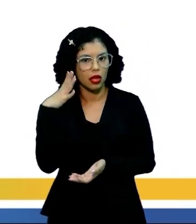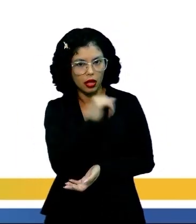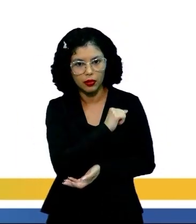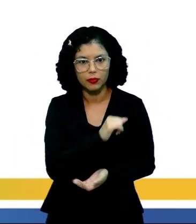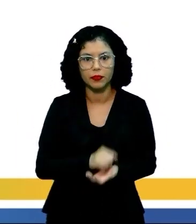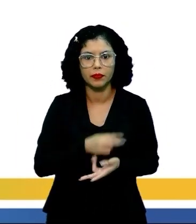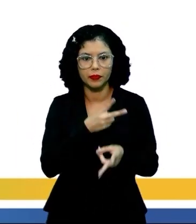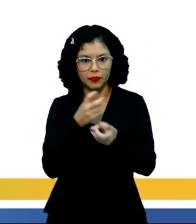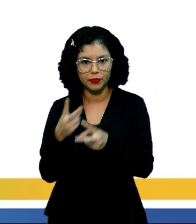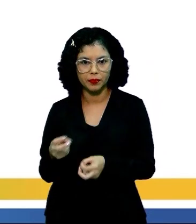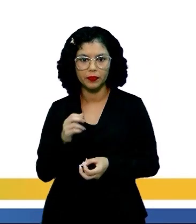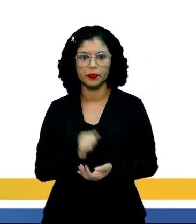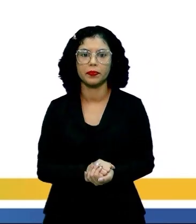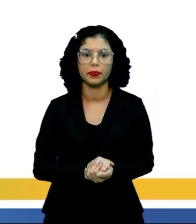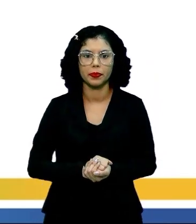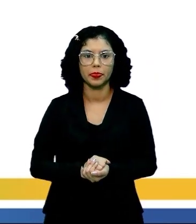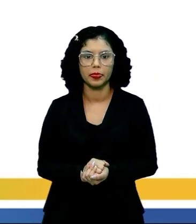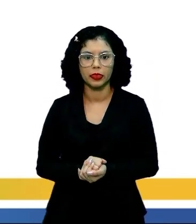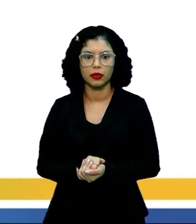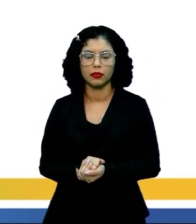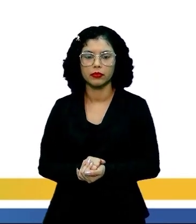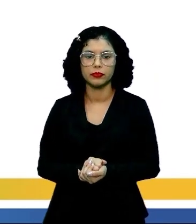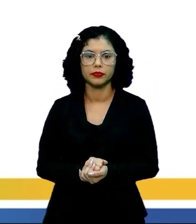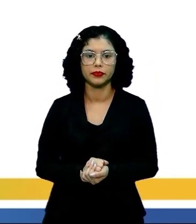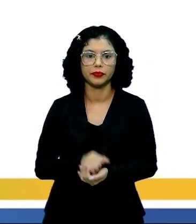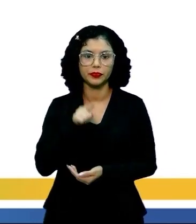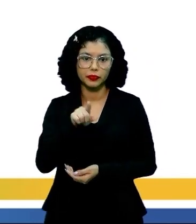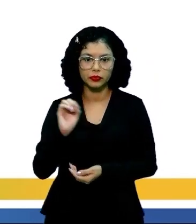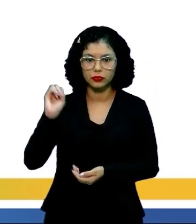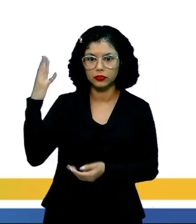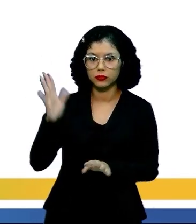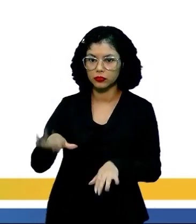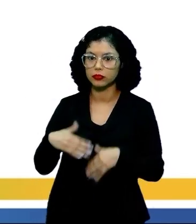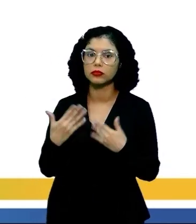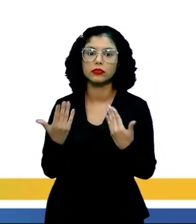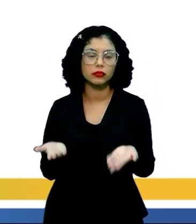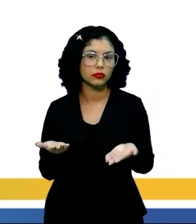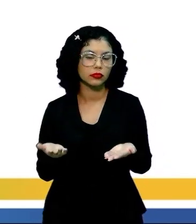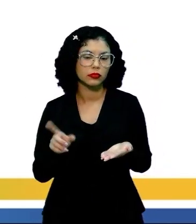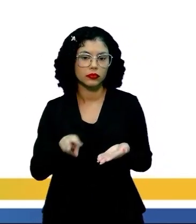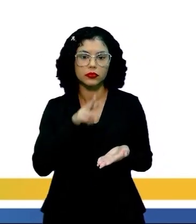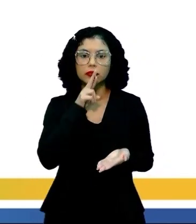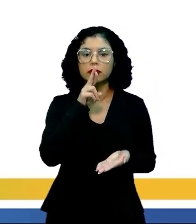Enem, observa isso, tá? Nesse caso, qual é aqui, ó,